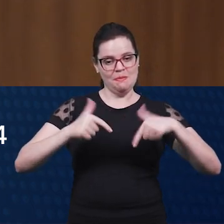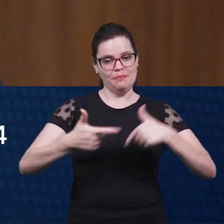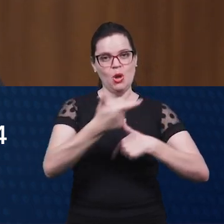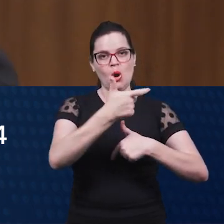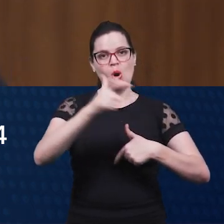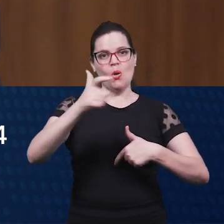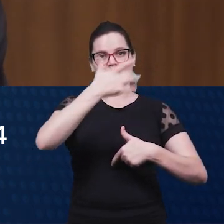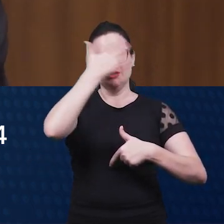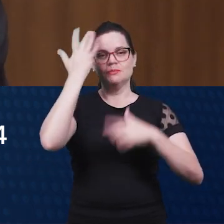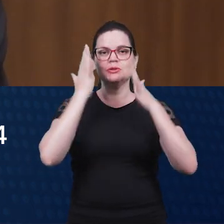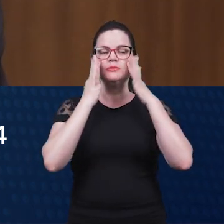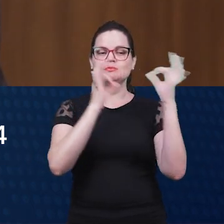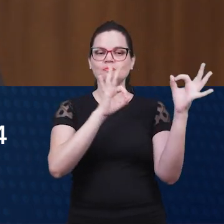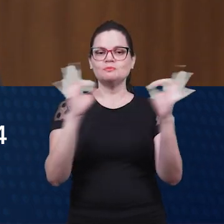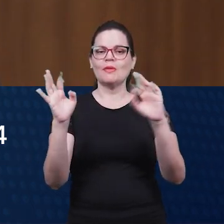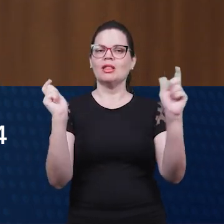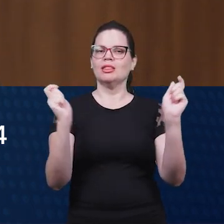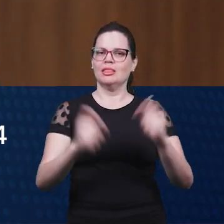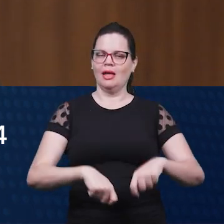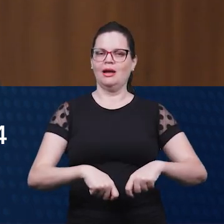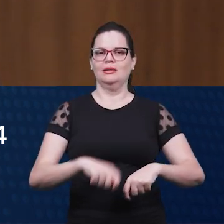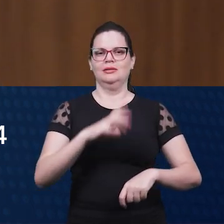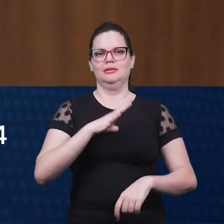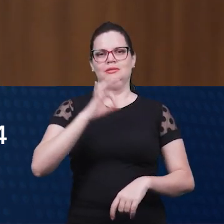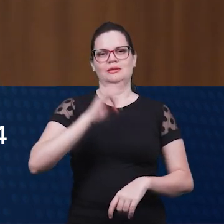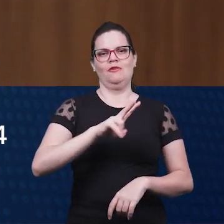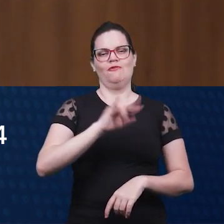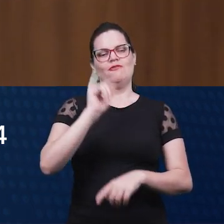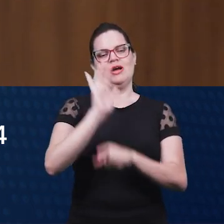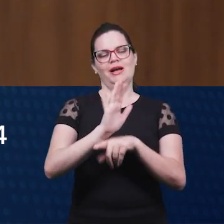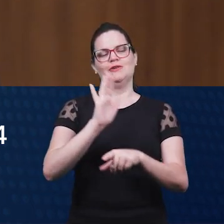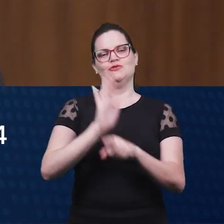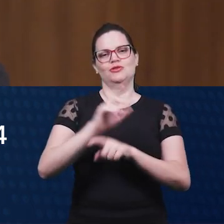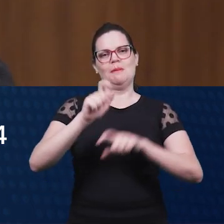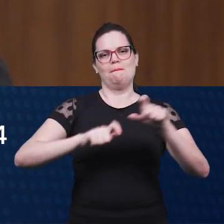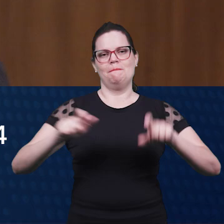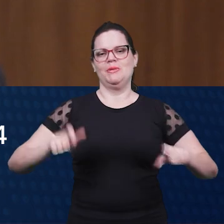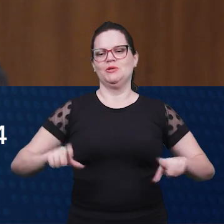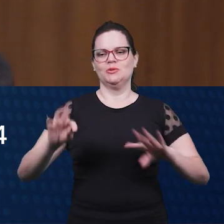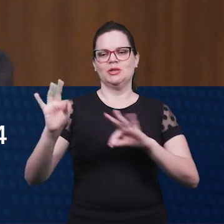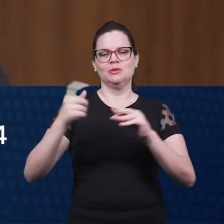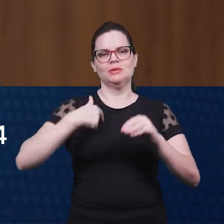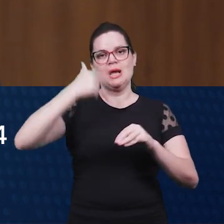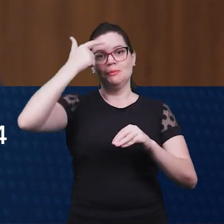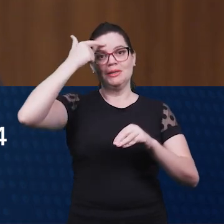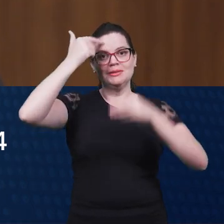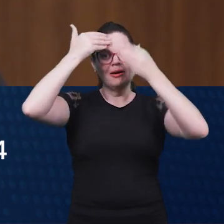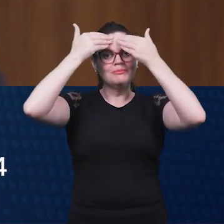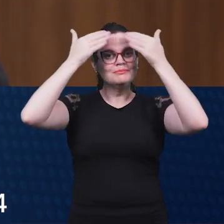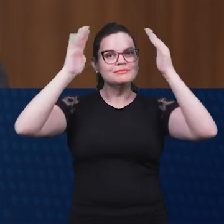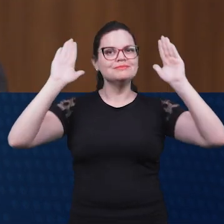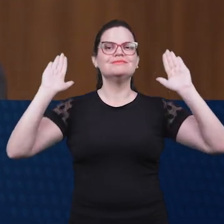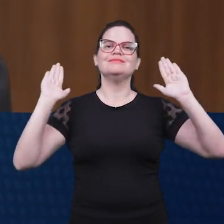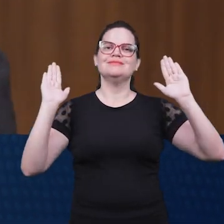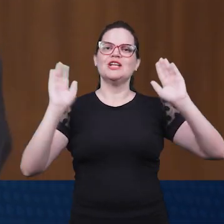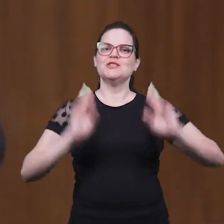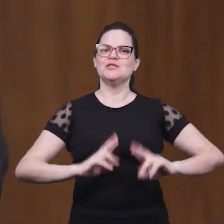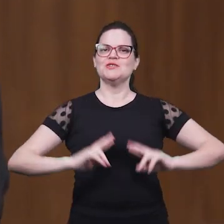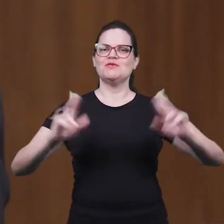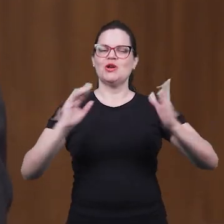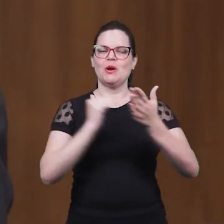vão ter acesso a esse conteúdo e, por certo, vai poder ajudar muitas pessoas a pensar um pouquinho diferente e pensar